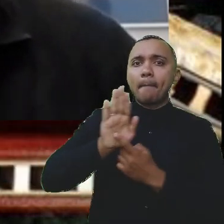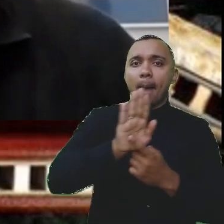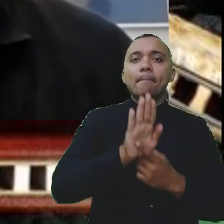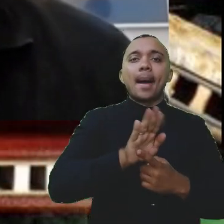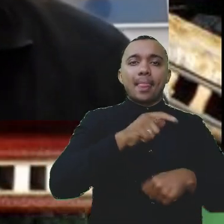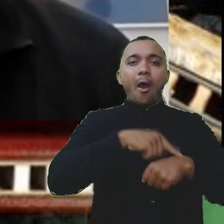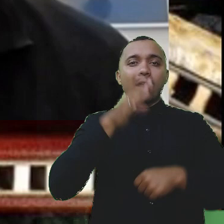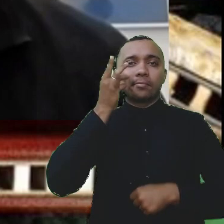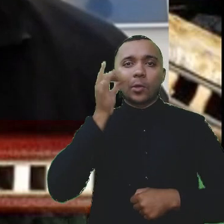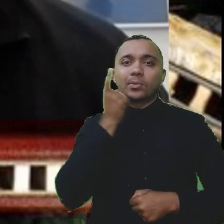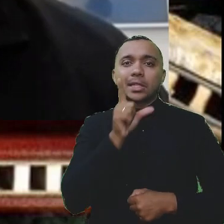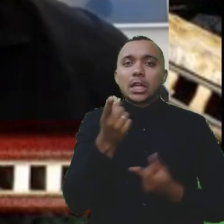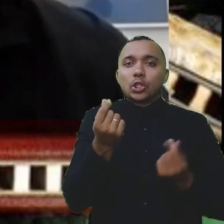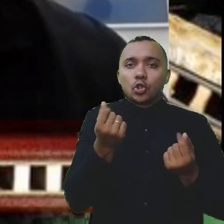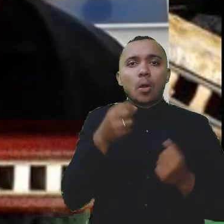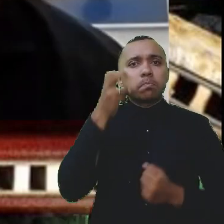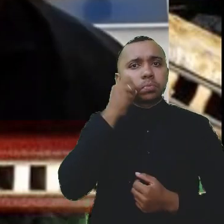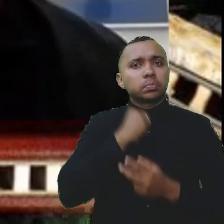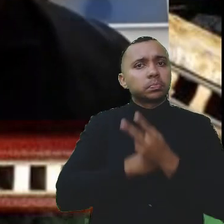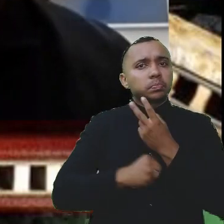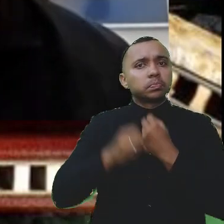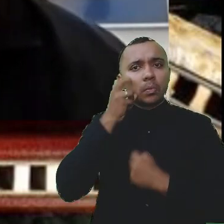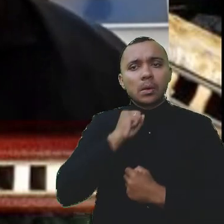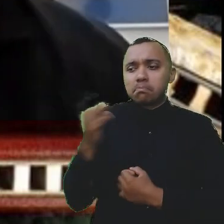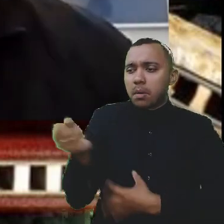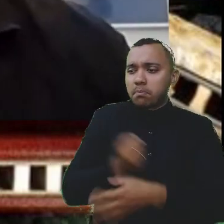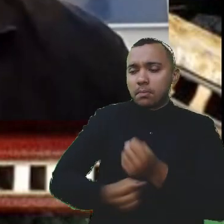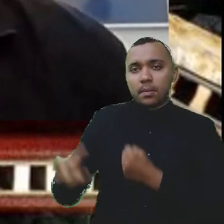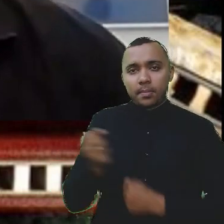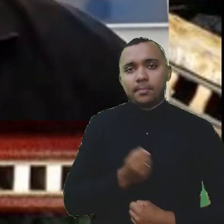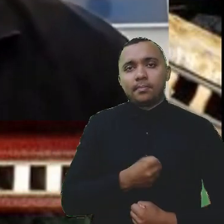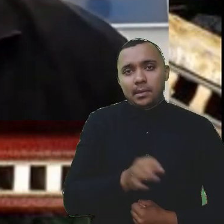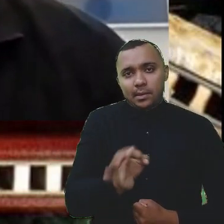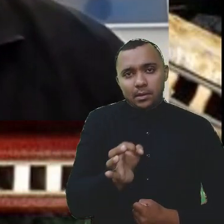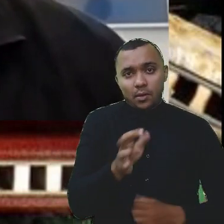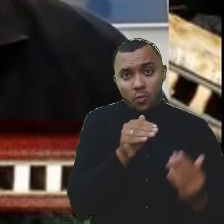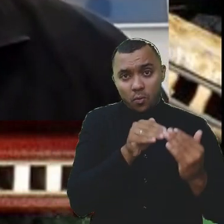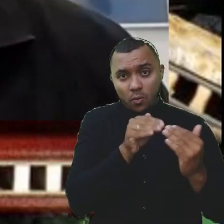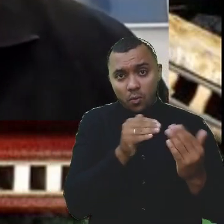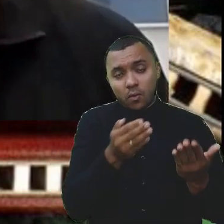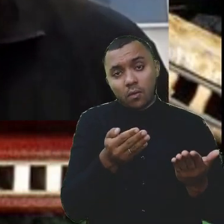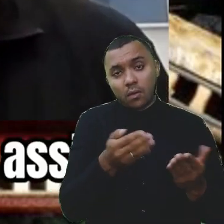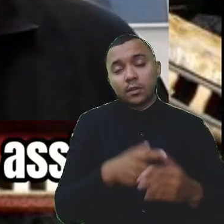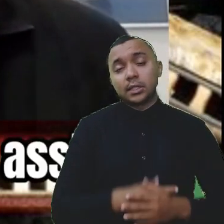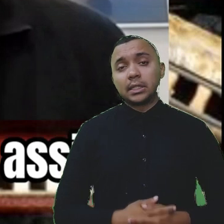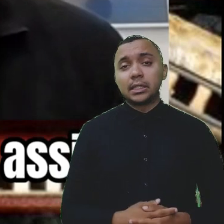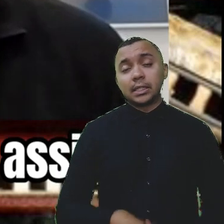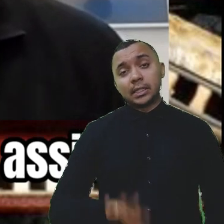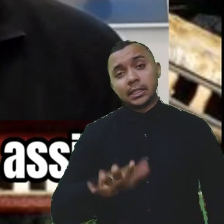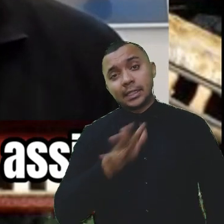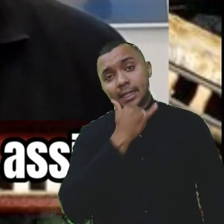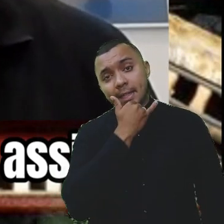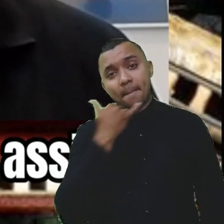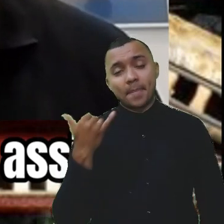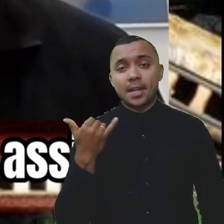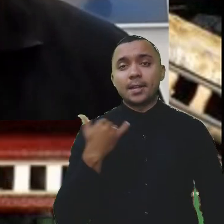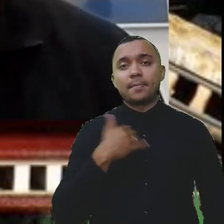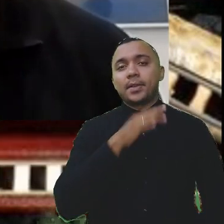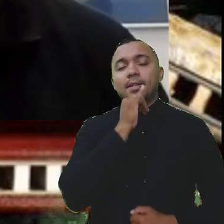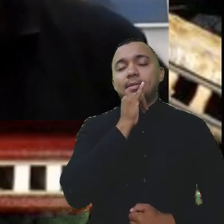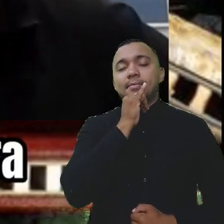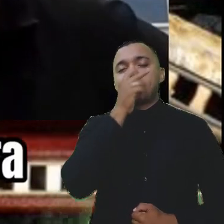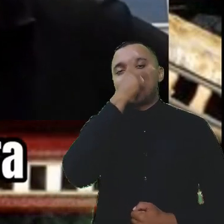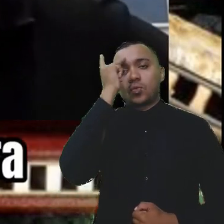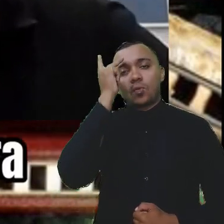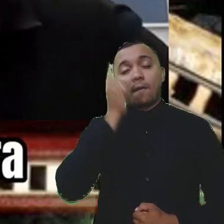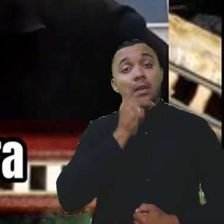um retorno financeiro, me parece maior para o músico, né? É mais ou menos, cara. Isso é aquela coisa que o cara chega para você e